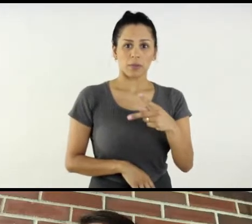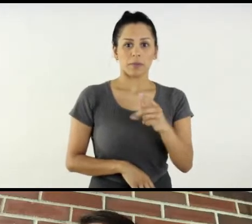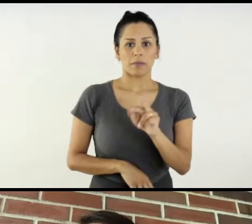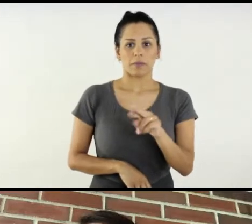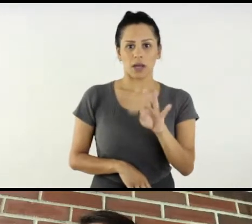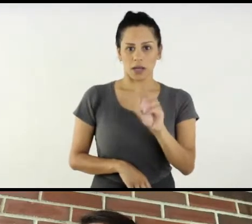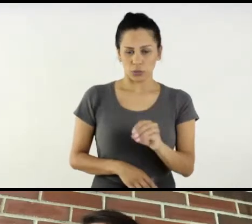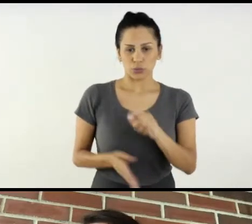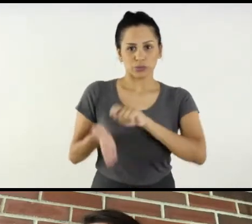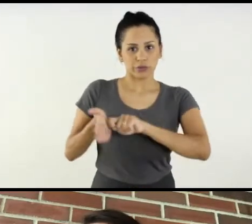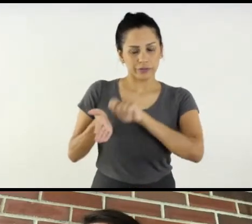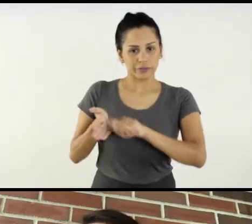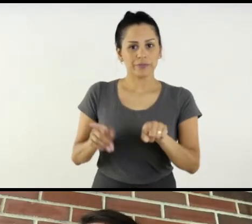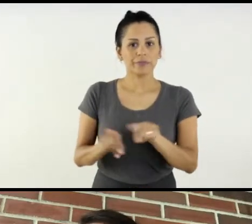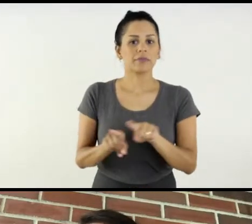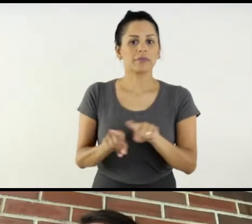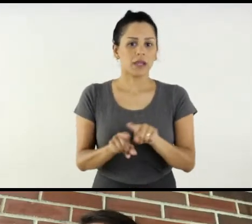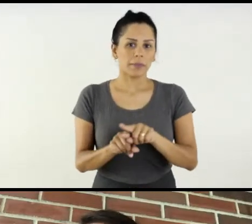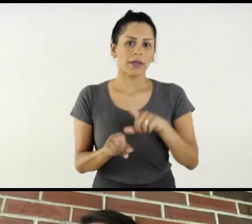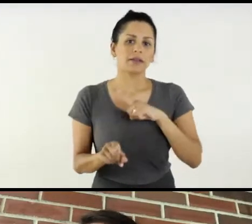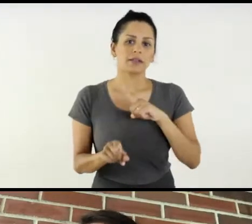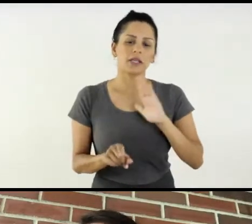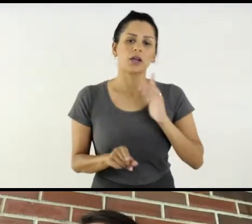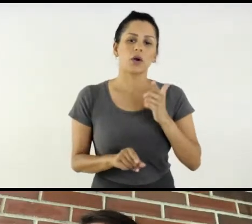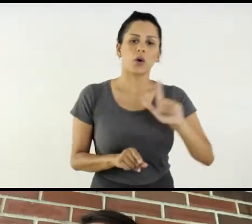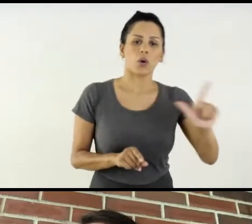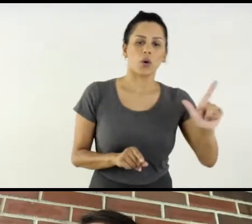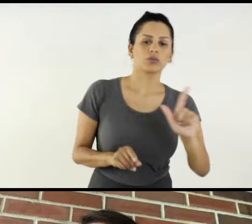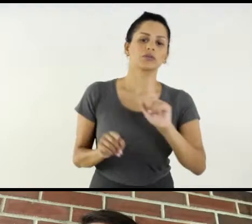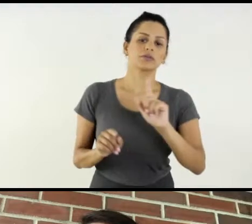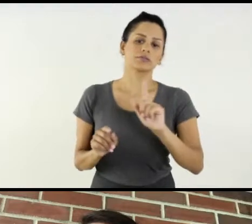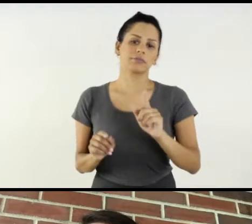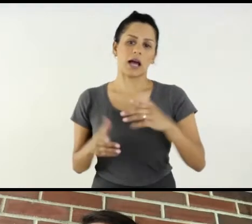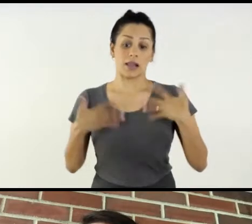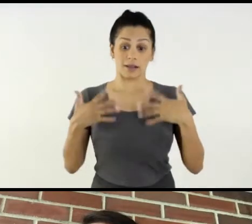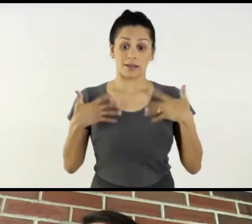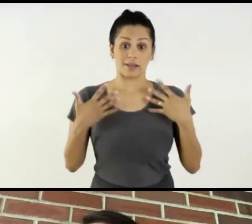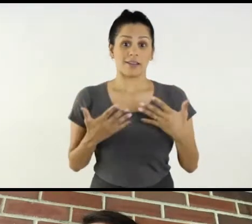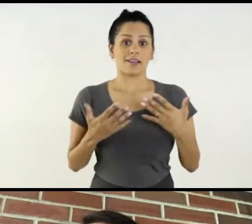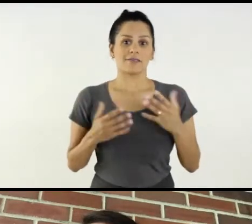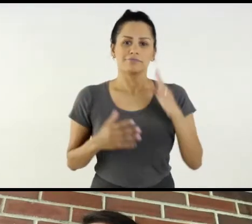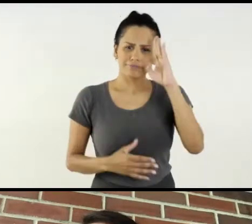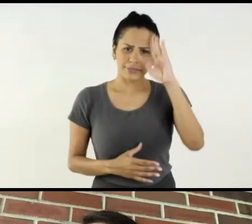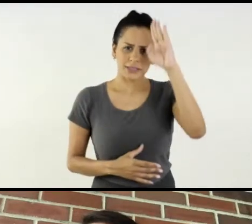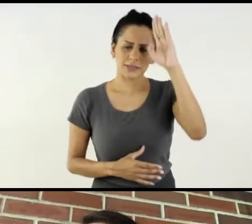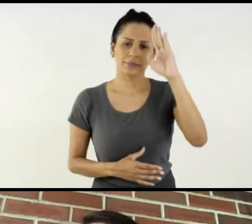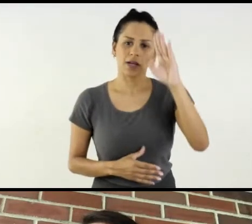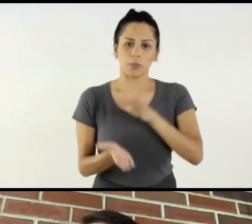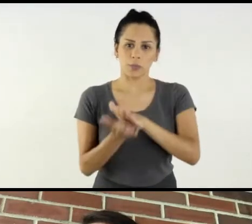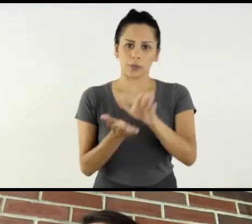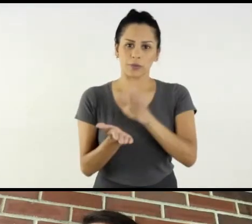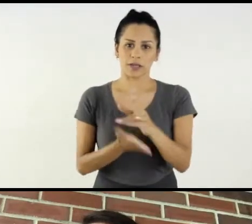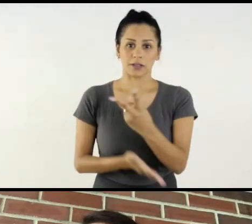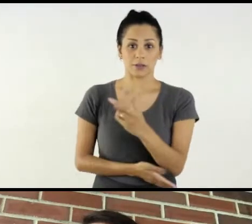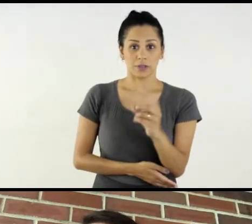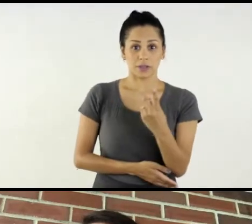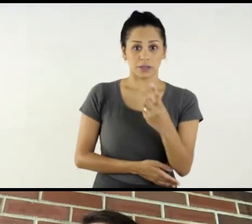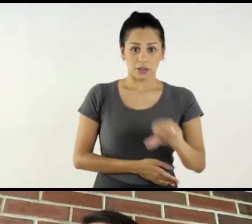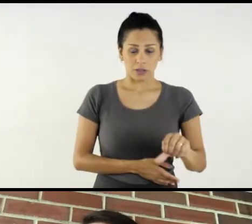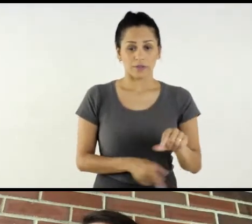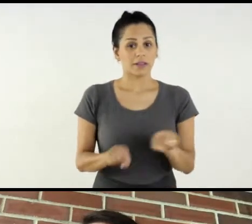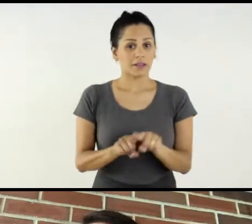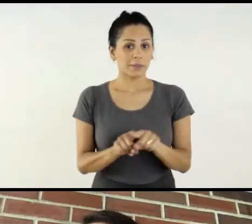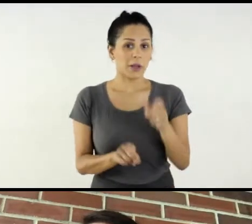2018, além de Notas sobre a Alegria Fundamental, publicado pela Printed Matter em 2019. A sua exposição mais recente, Togethering,